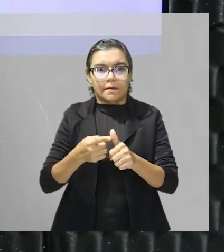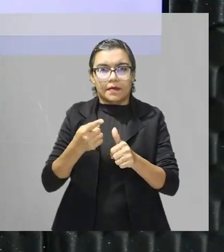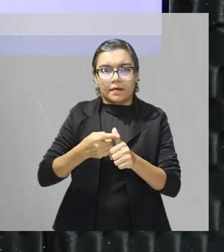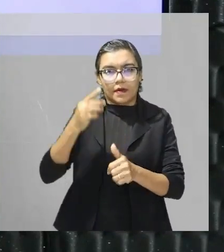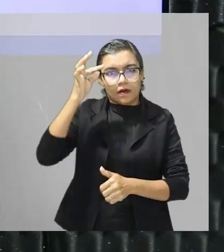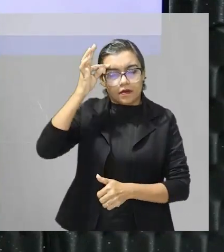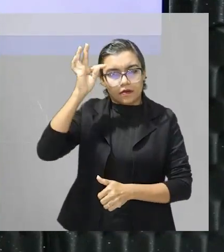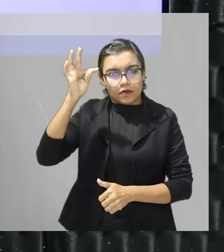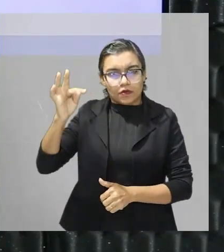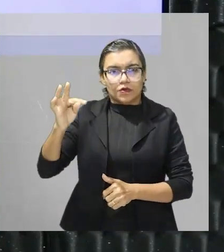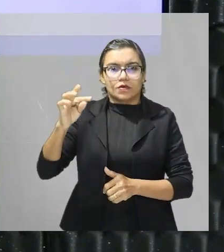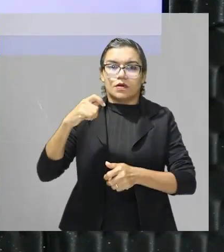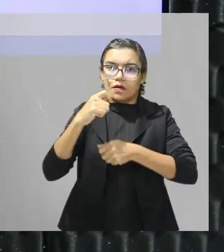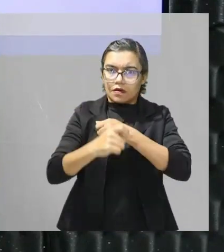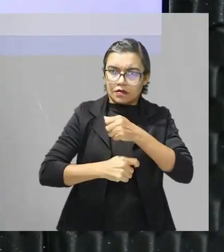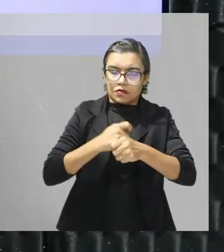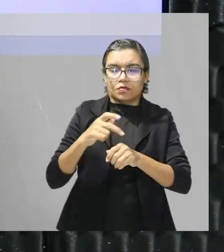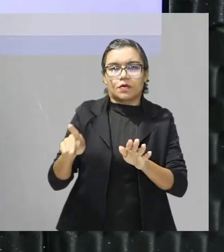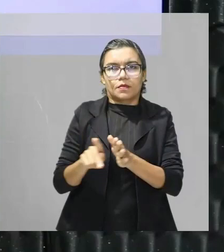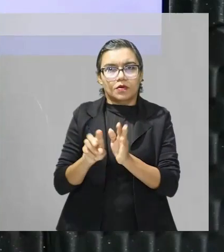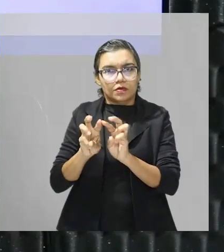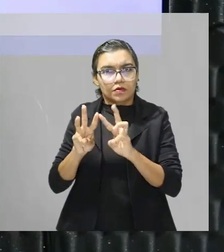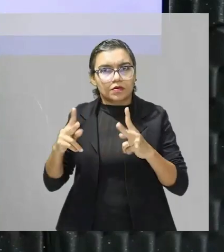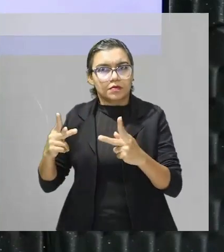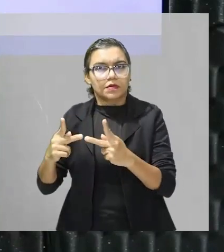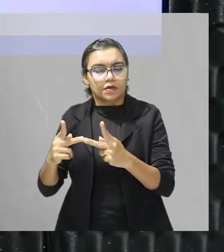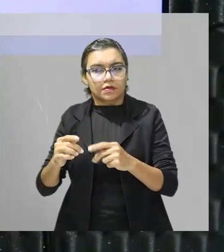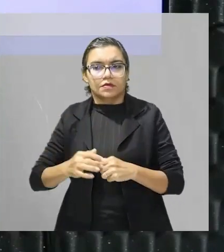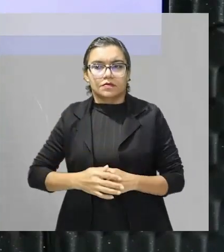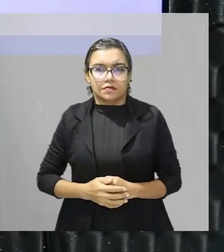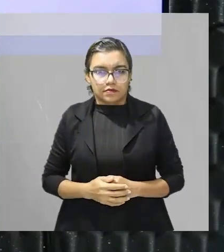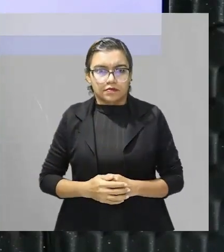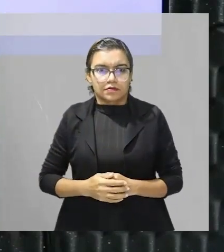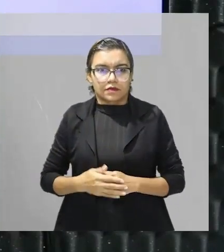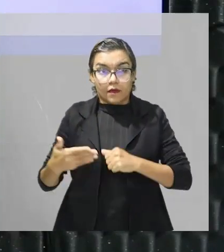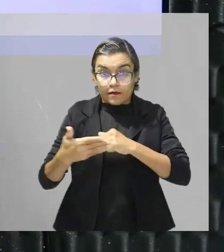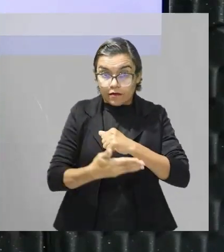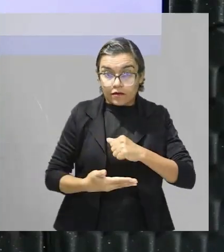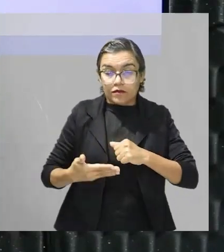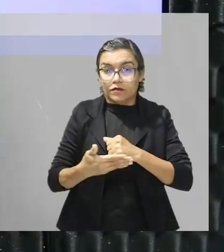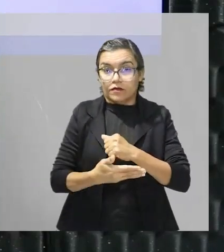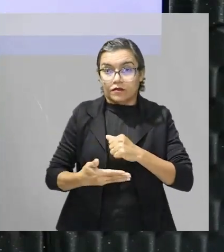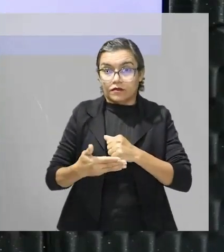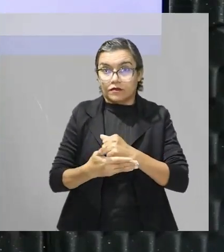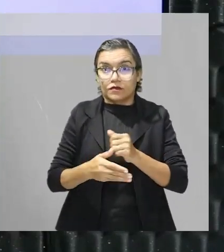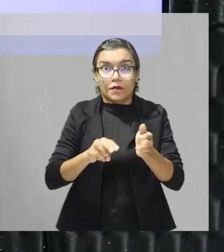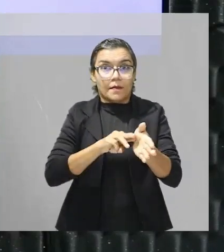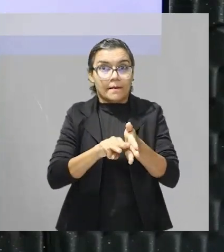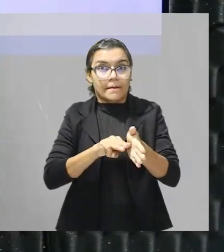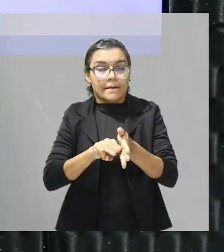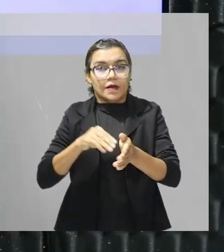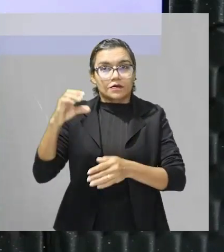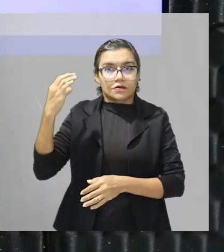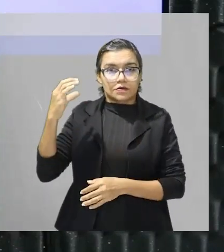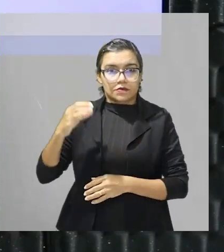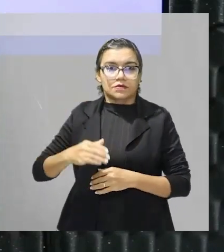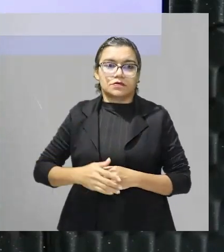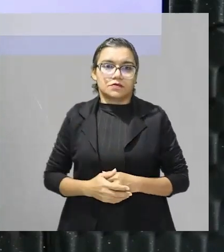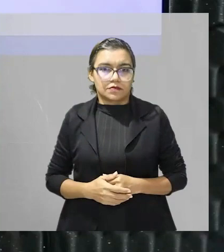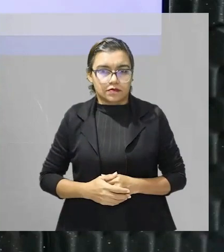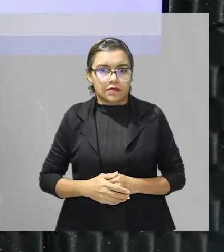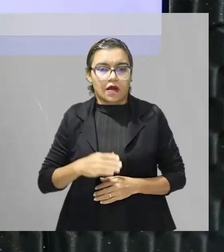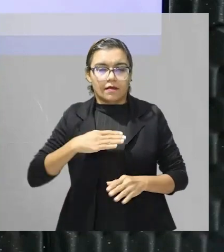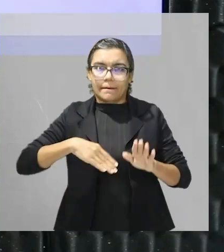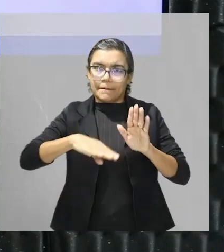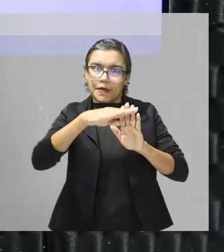atômica da matéria fundamentada No método científico Esses postulados